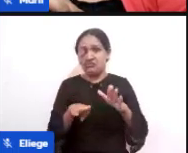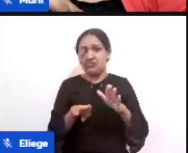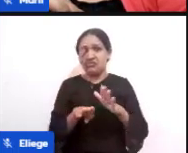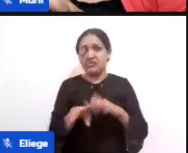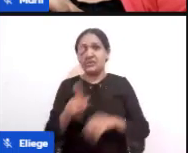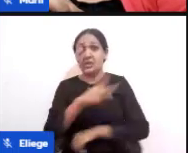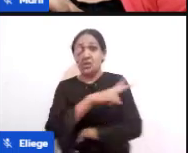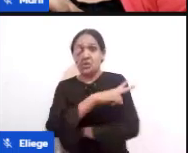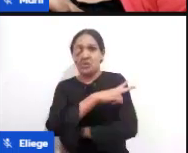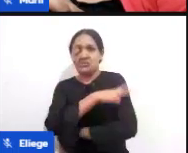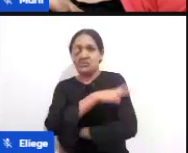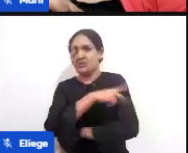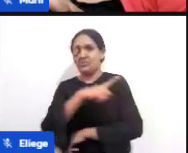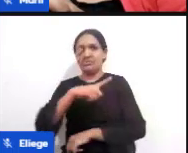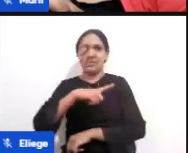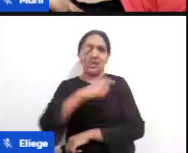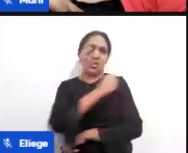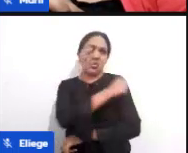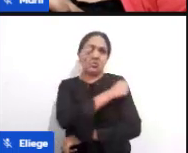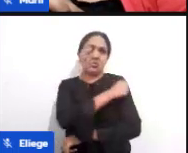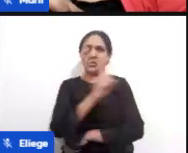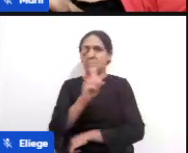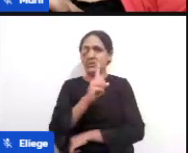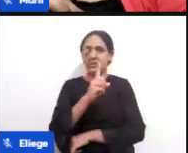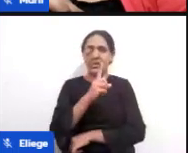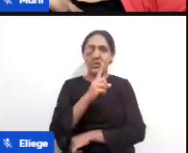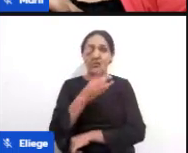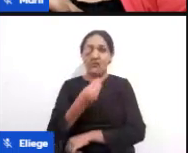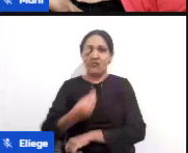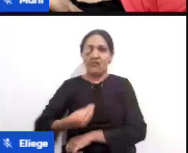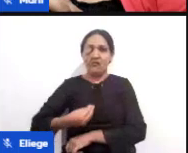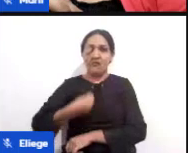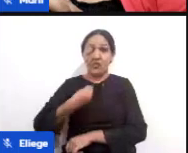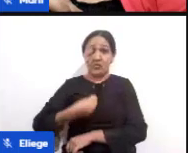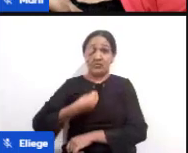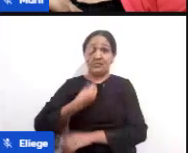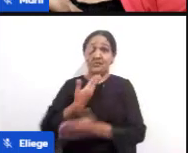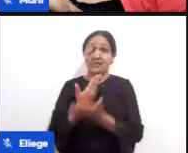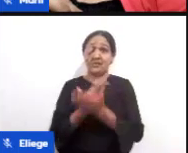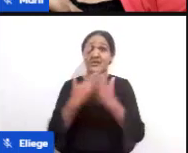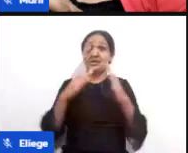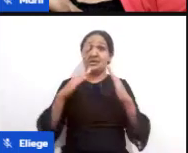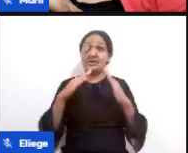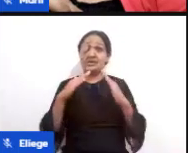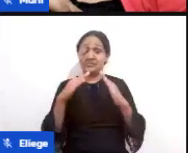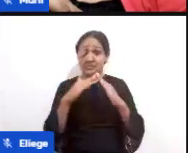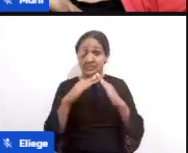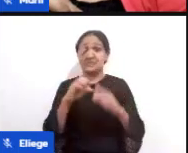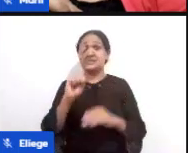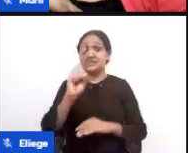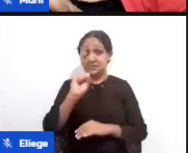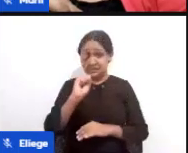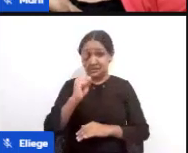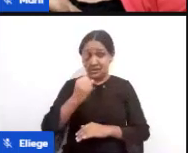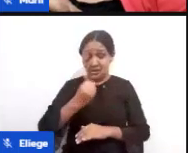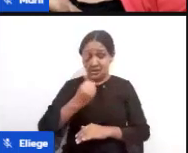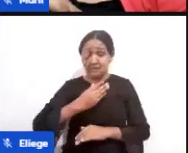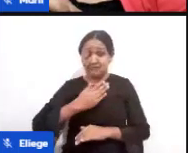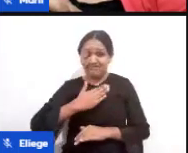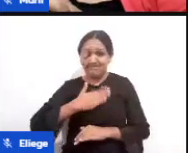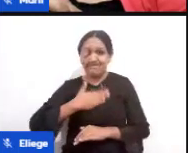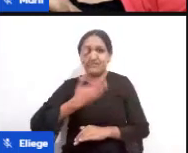não frequentou a escola, né? Então, assim, é um pouco assustador, mas nada que a gente não